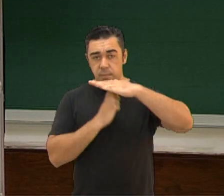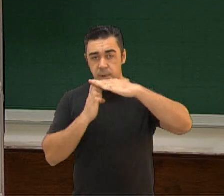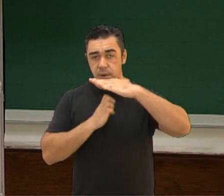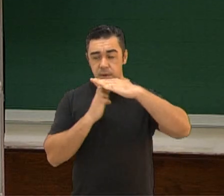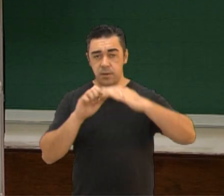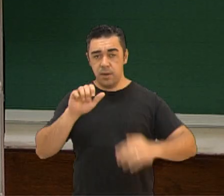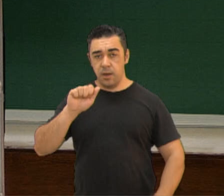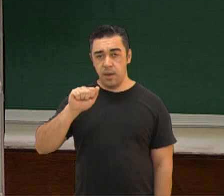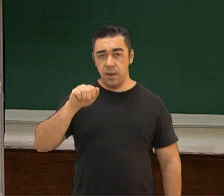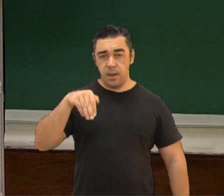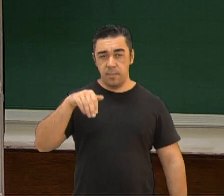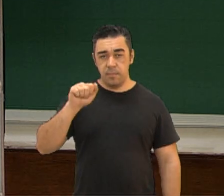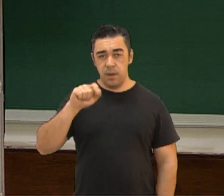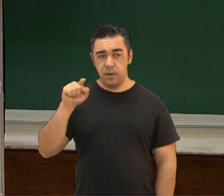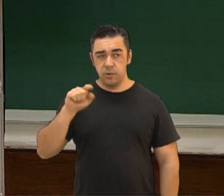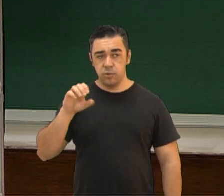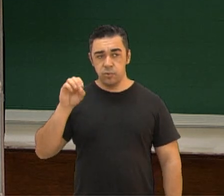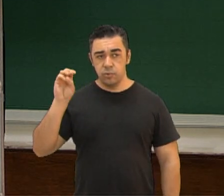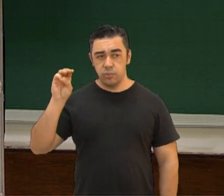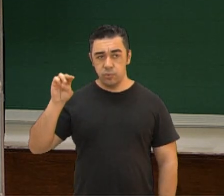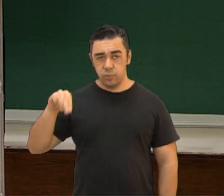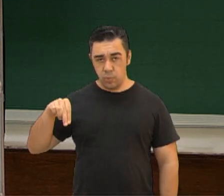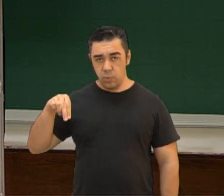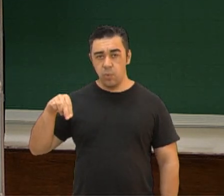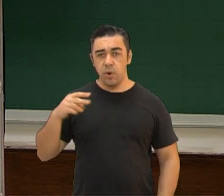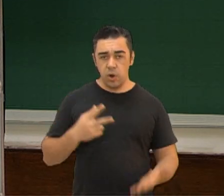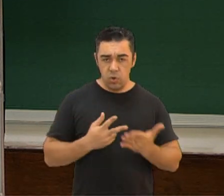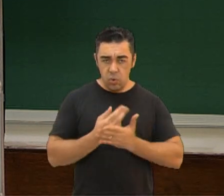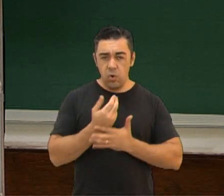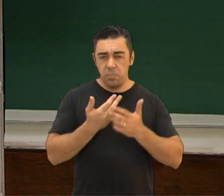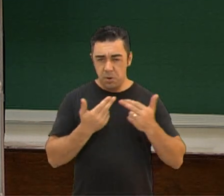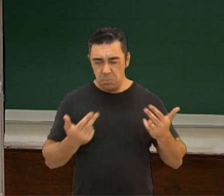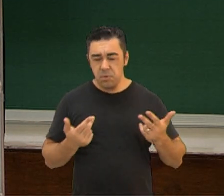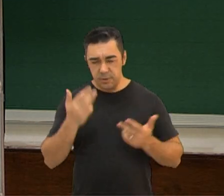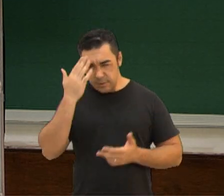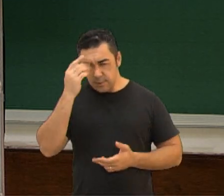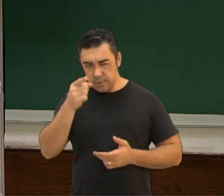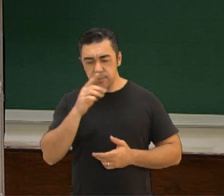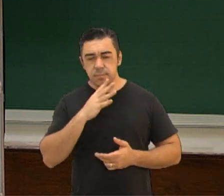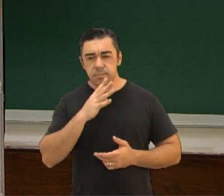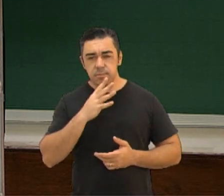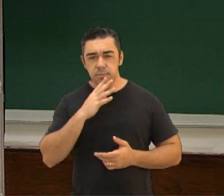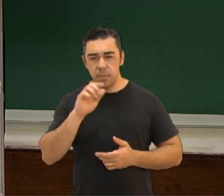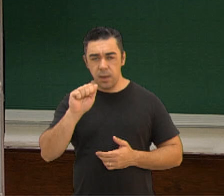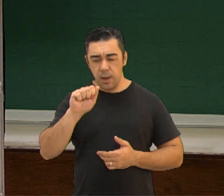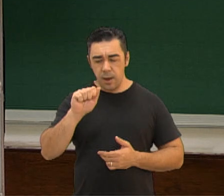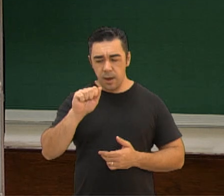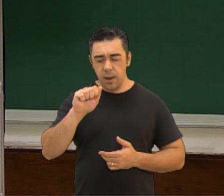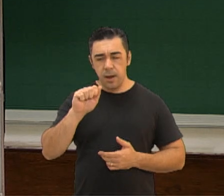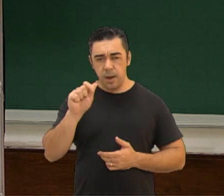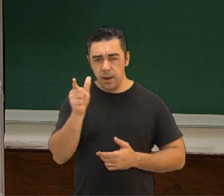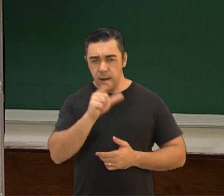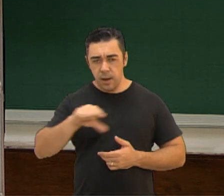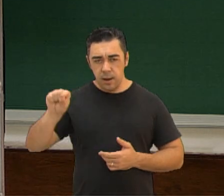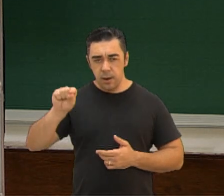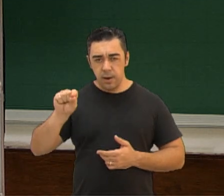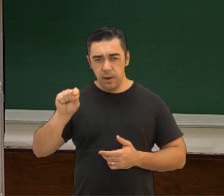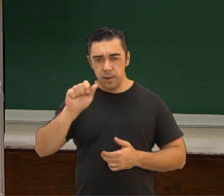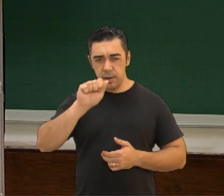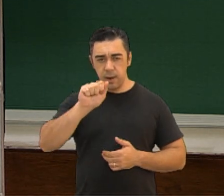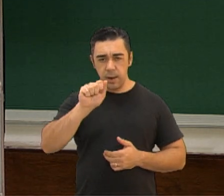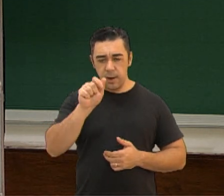de compras, né, de compras pela internet, semelhante à Magazine Luiza, ao Mercado Livre, esses sites de compra que nós